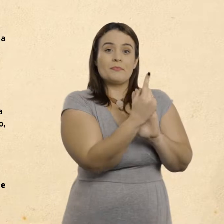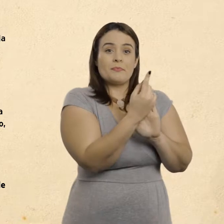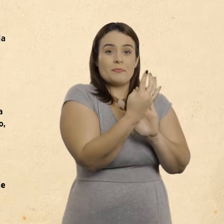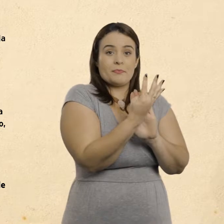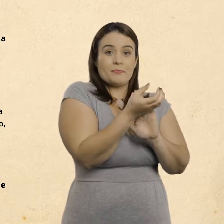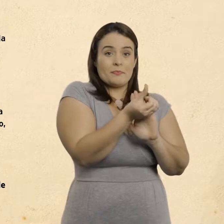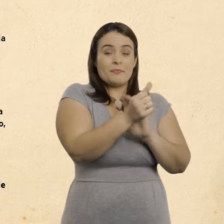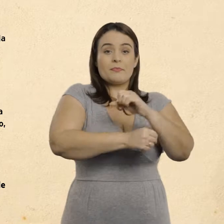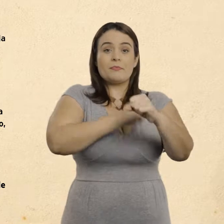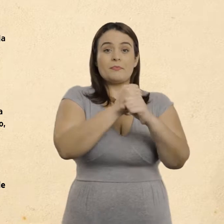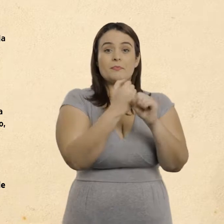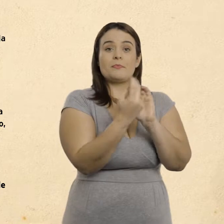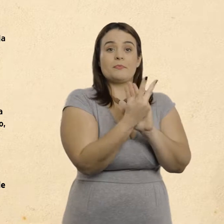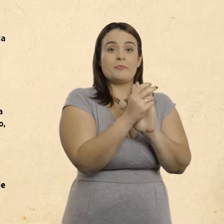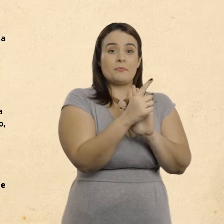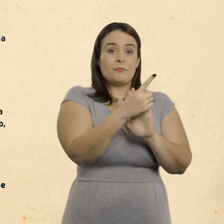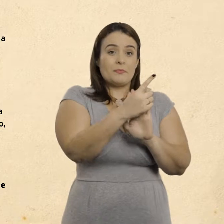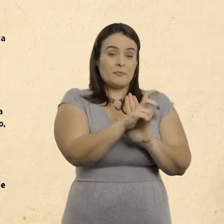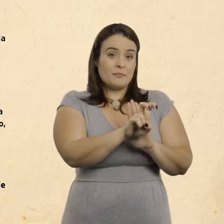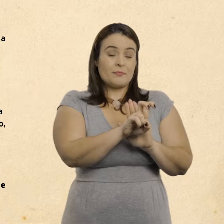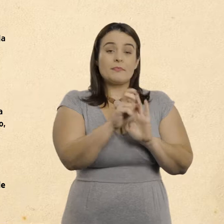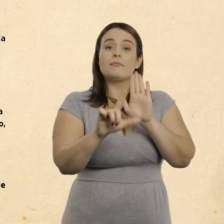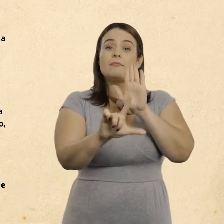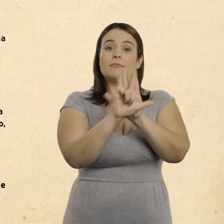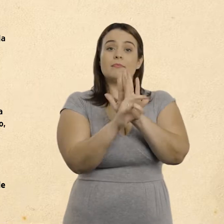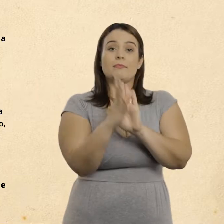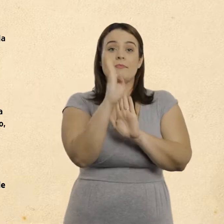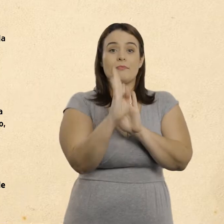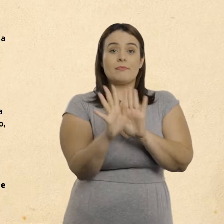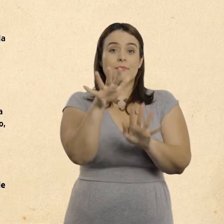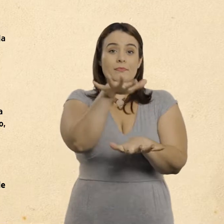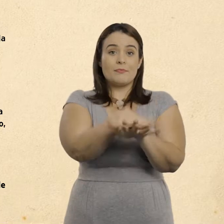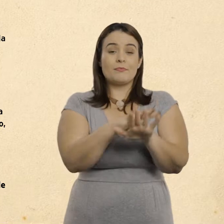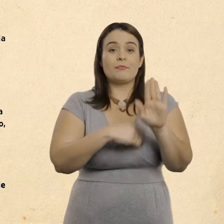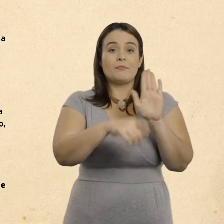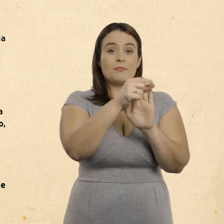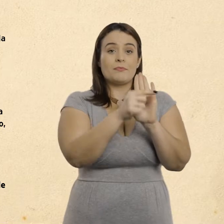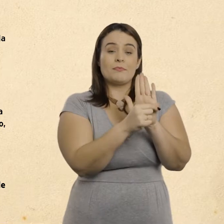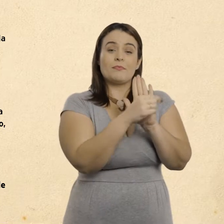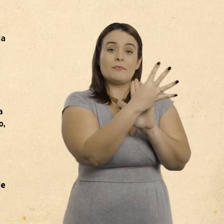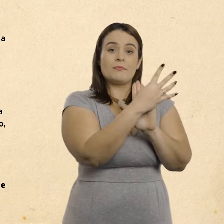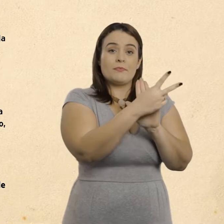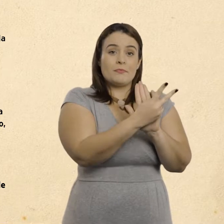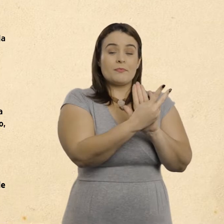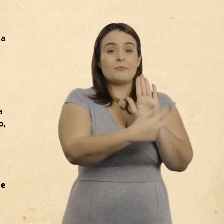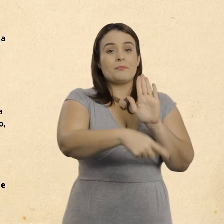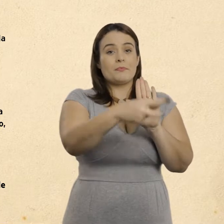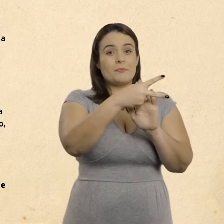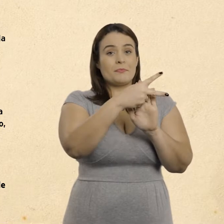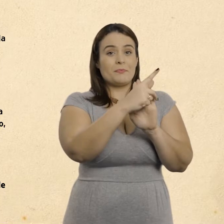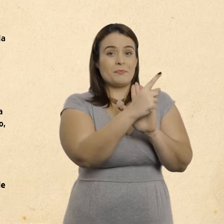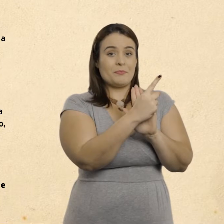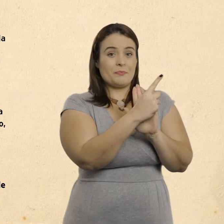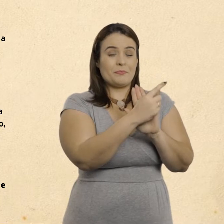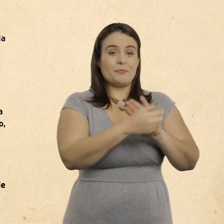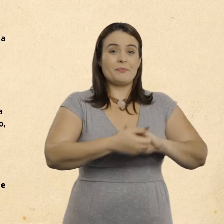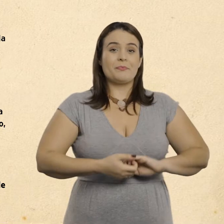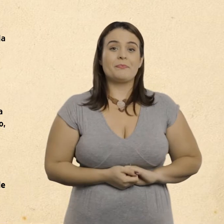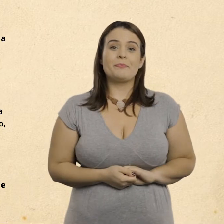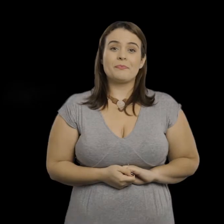da Lei 13.146, de 2015, Lei Brasileira de Inclusão, artigo 42, parágrafo 1.